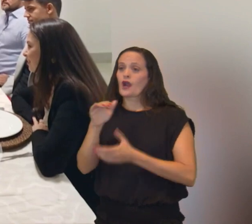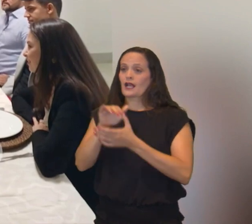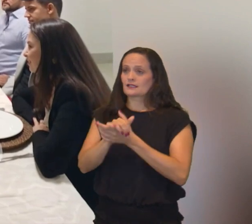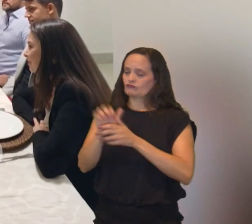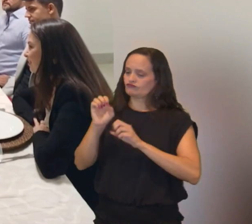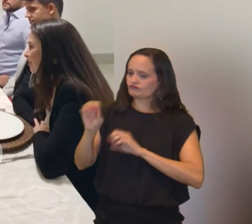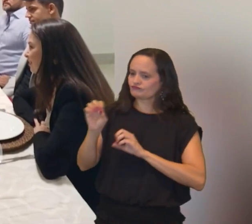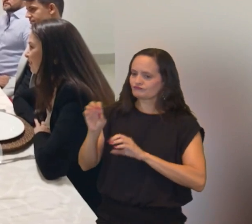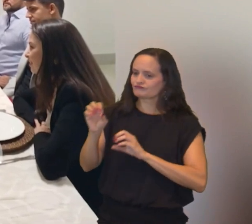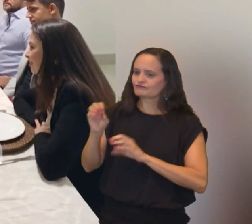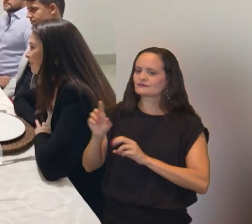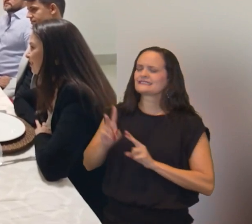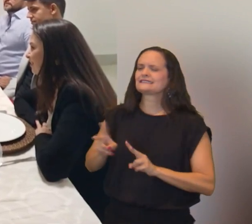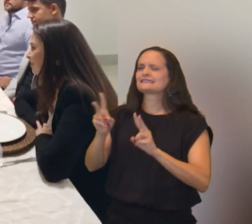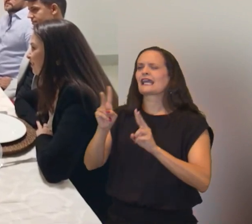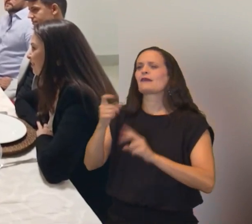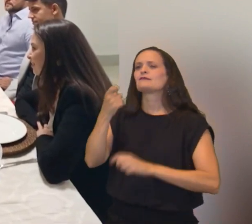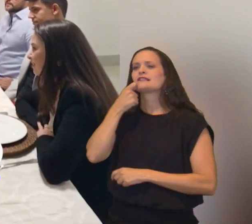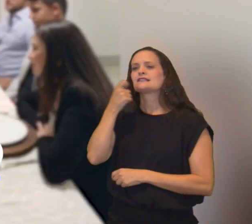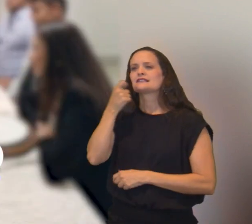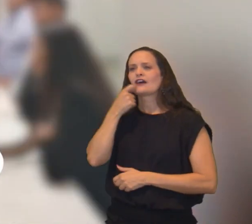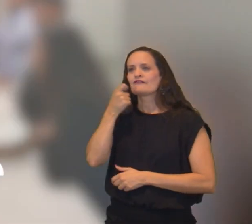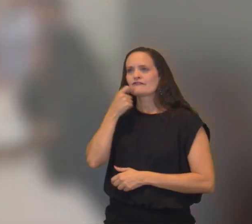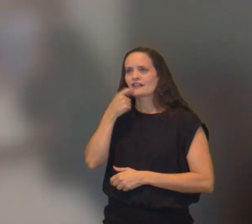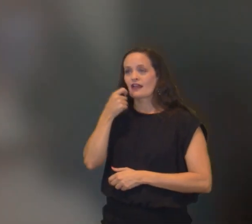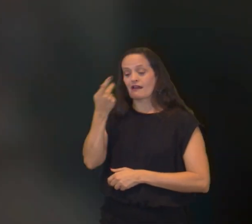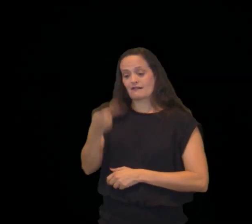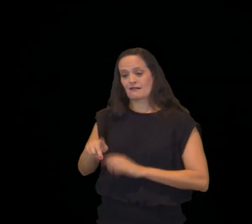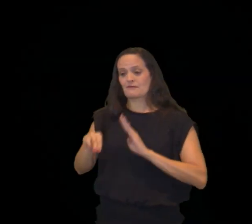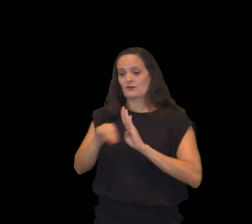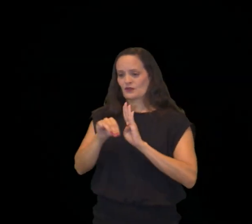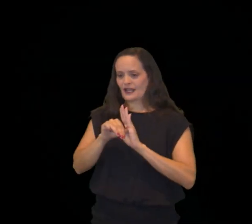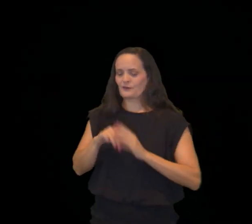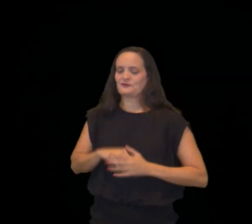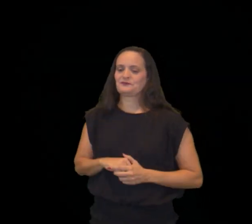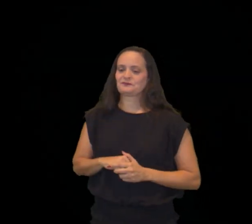às sextas-feiras, 19h30, no campus da nossa igreja.